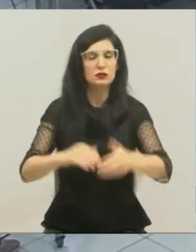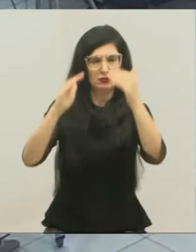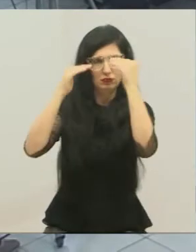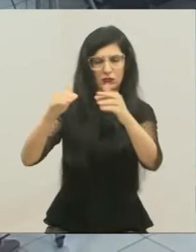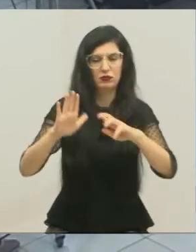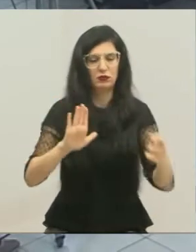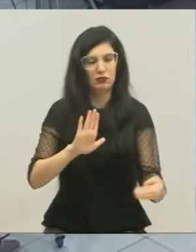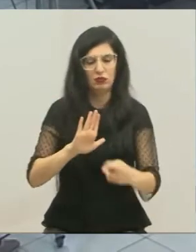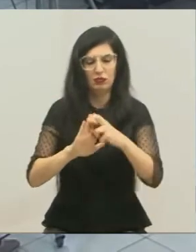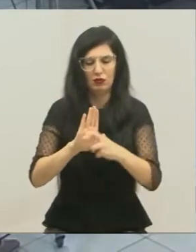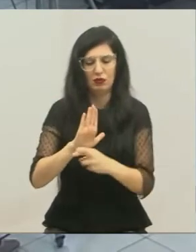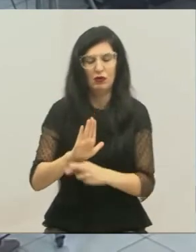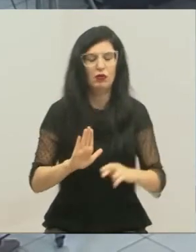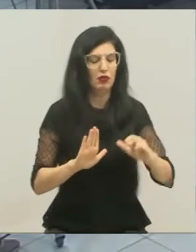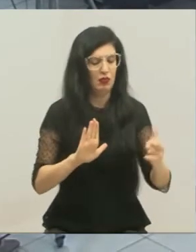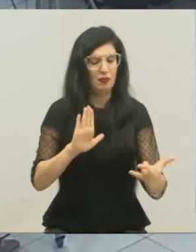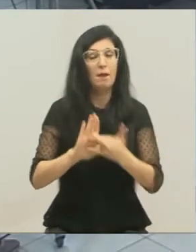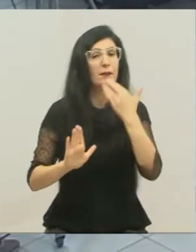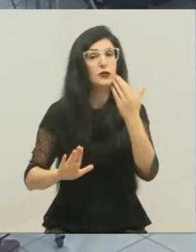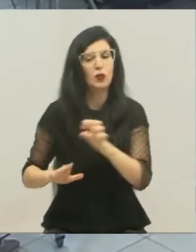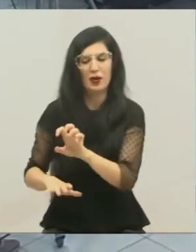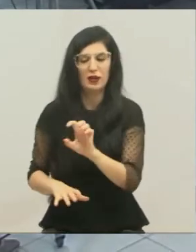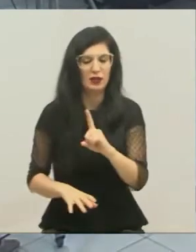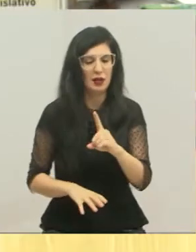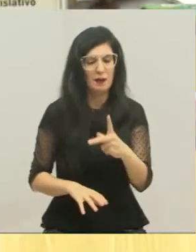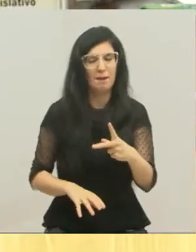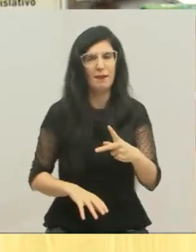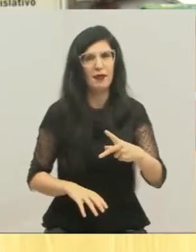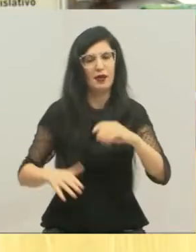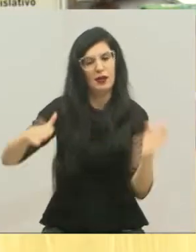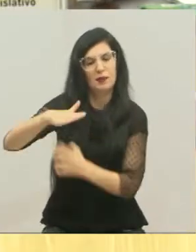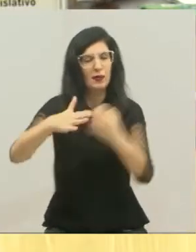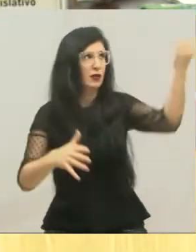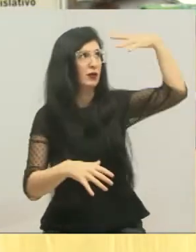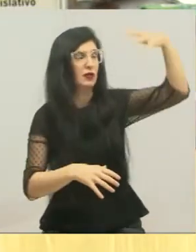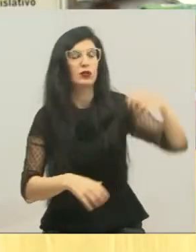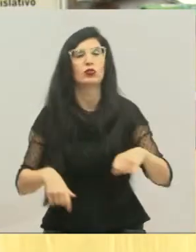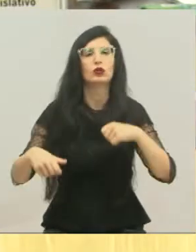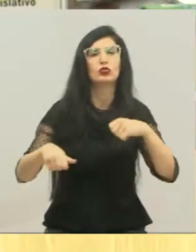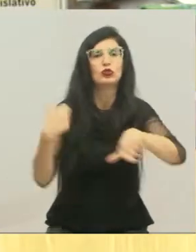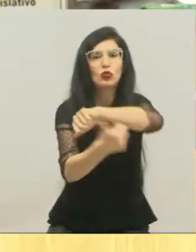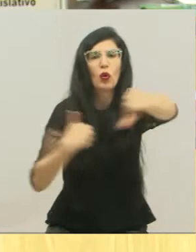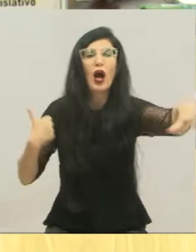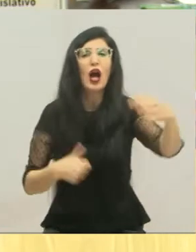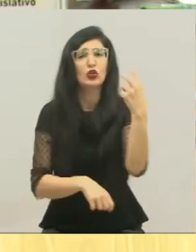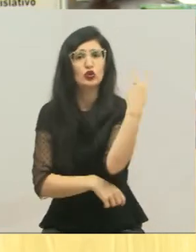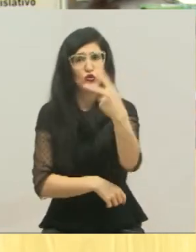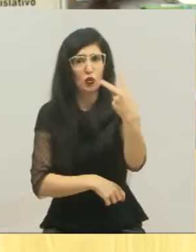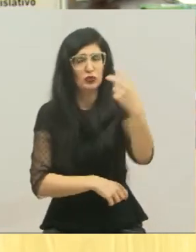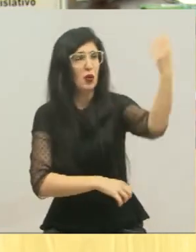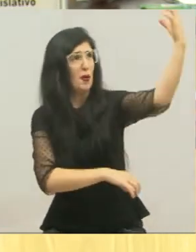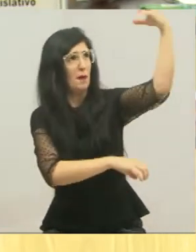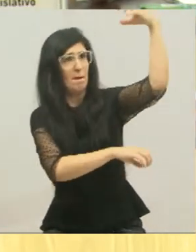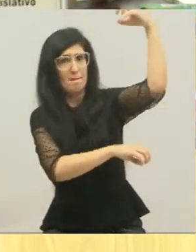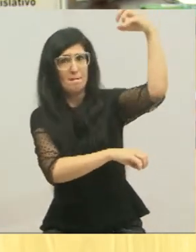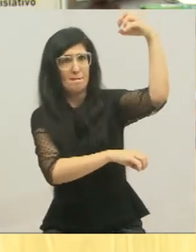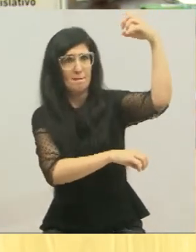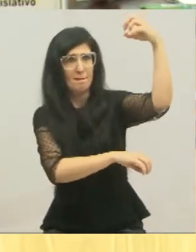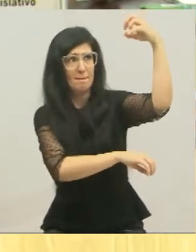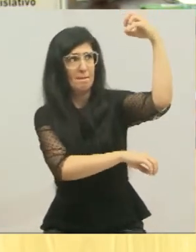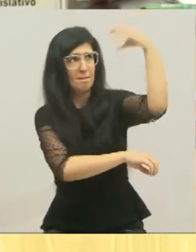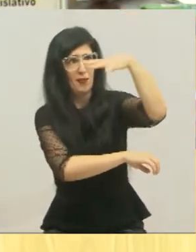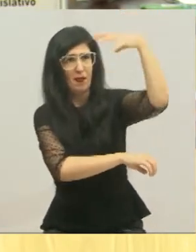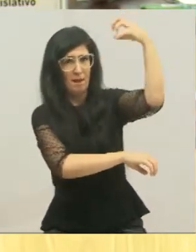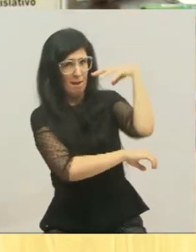formalidades regimentais, ser oficiado a EDP, solicitando a troca de 2 postes de madeira cujas bases estão comprometidas pela proliferação